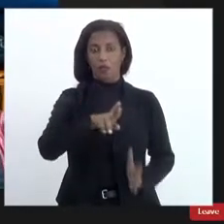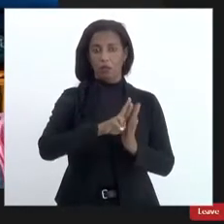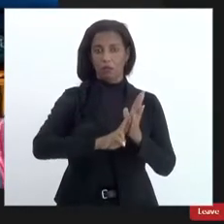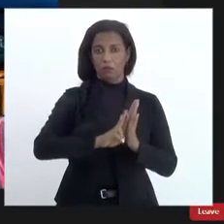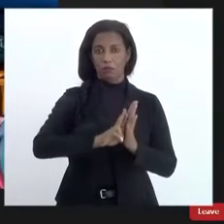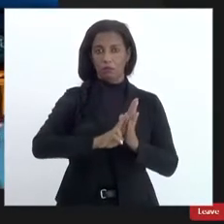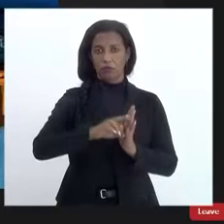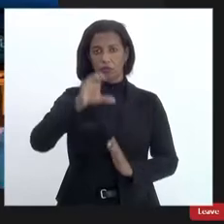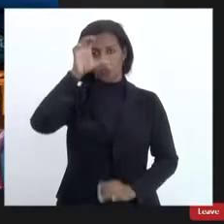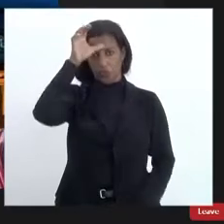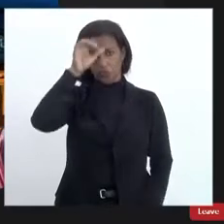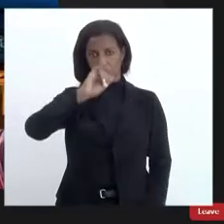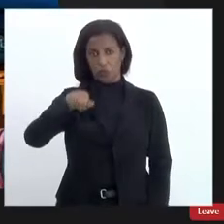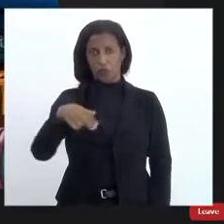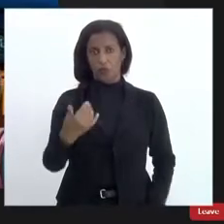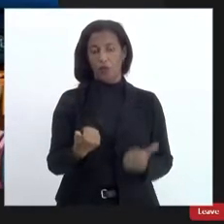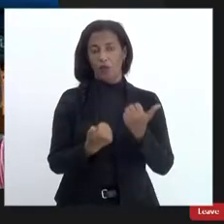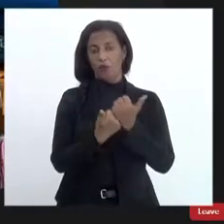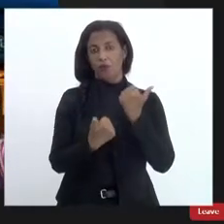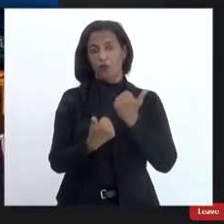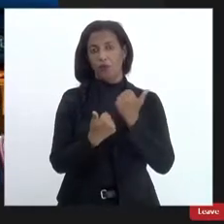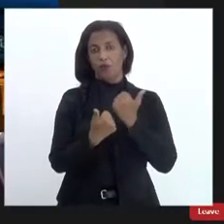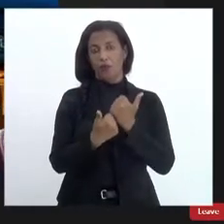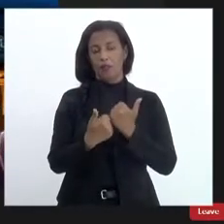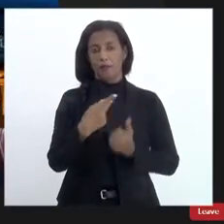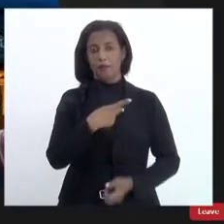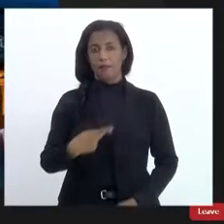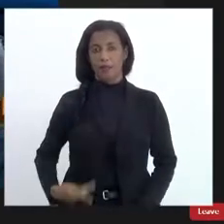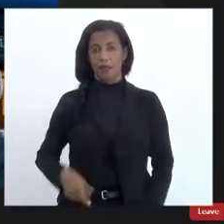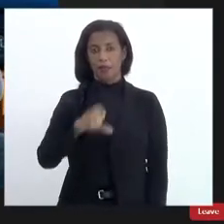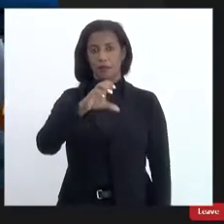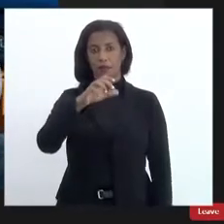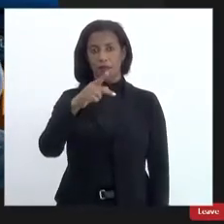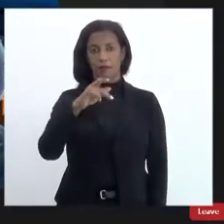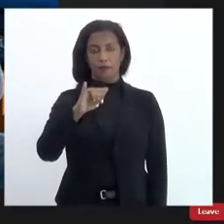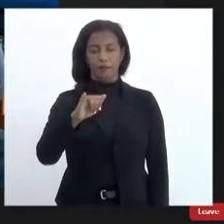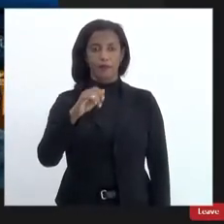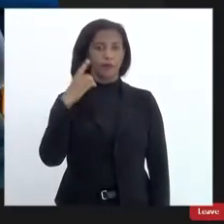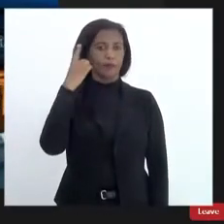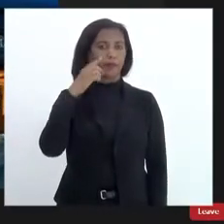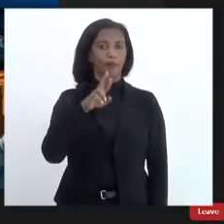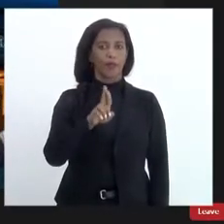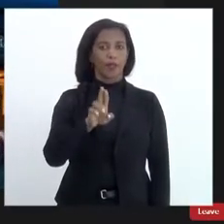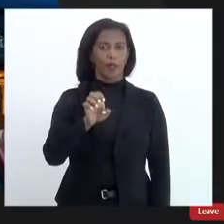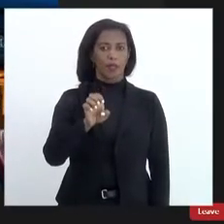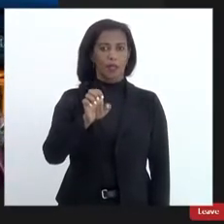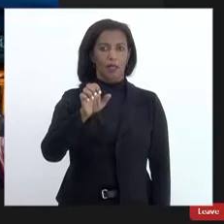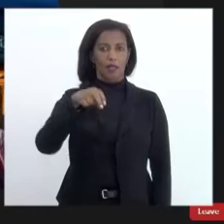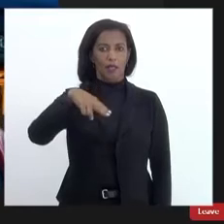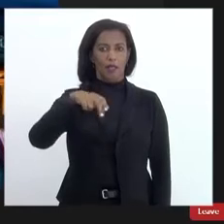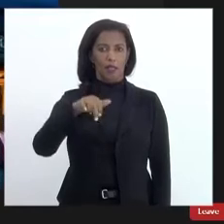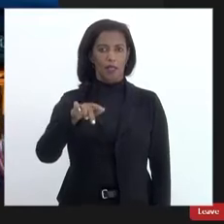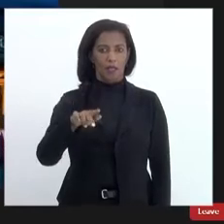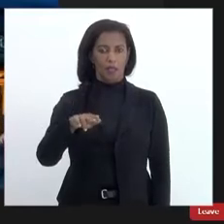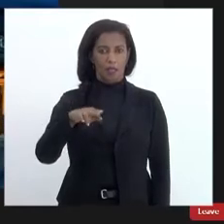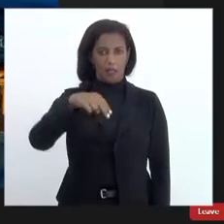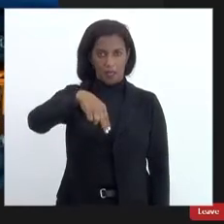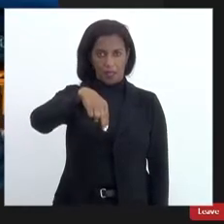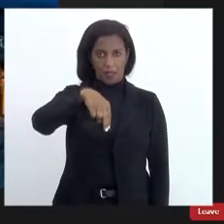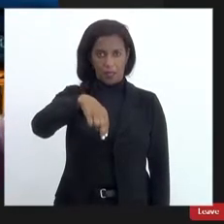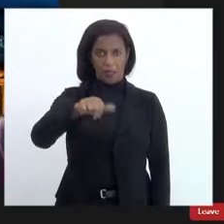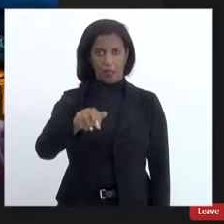deputada Tia Ju, vice-presidente desta CPI, deputada Renata Souza, justificando